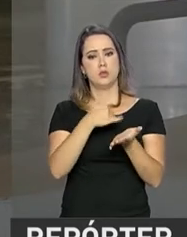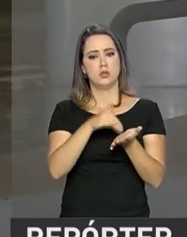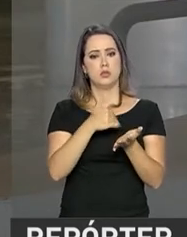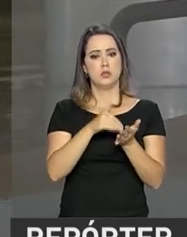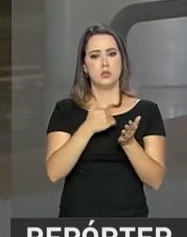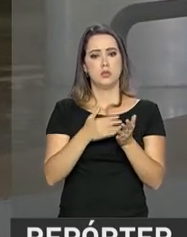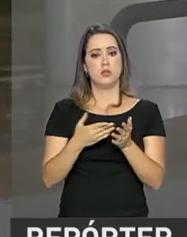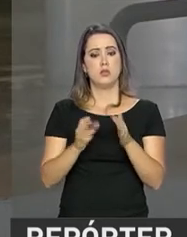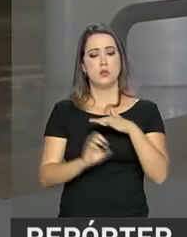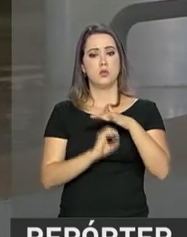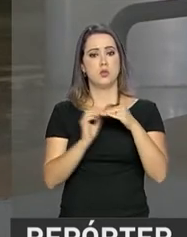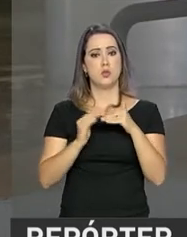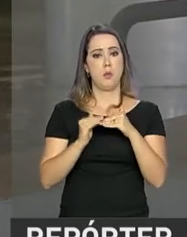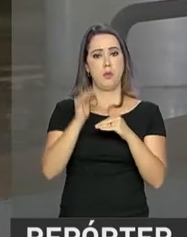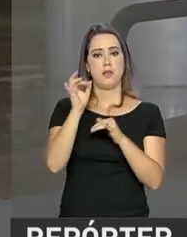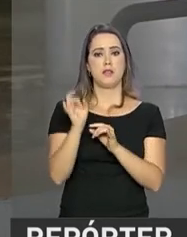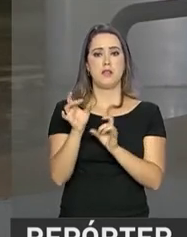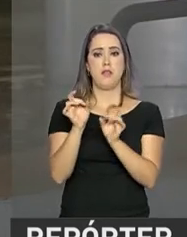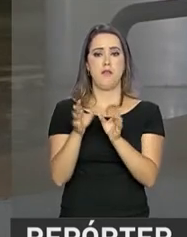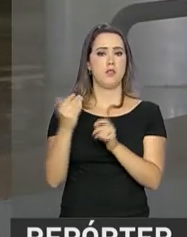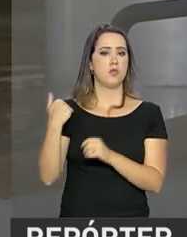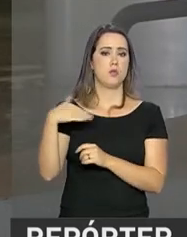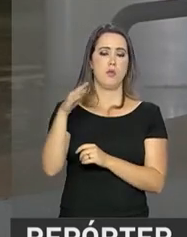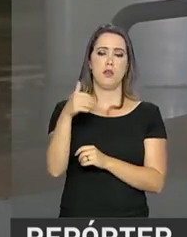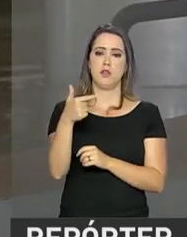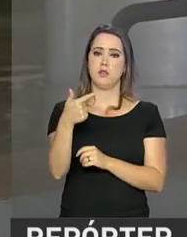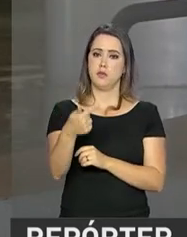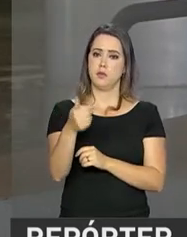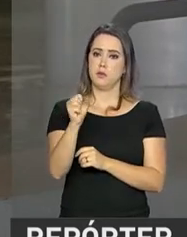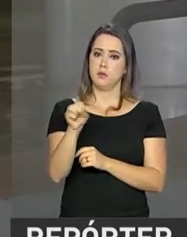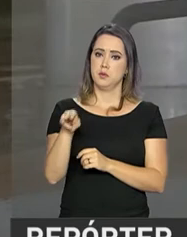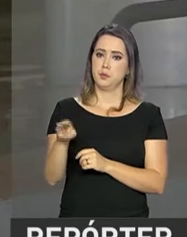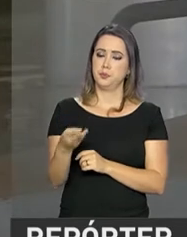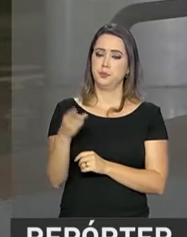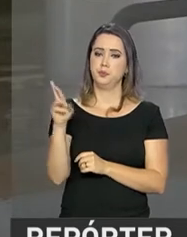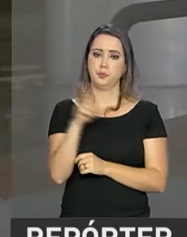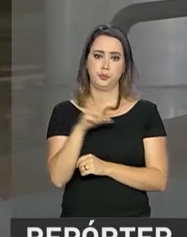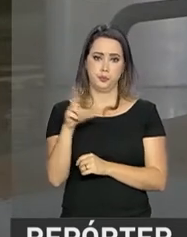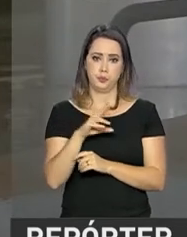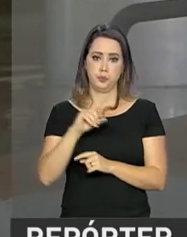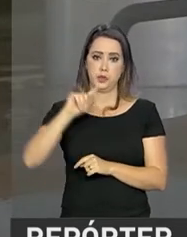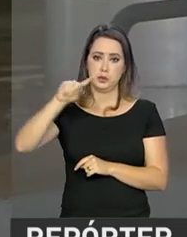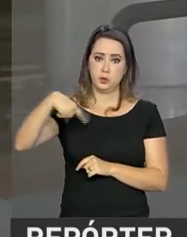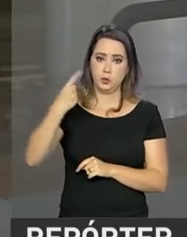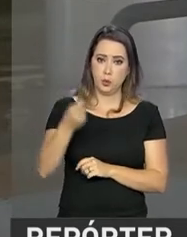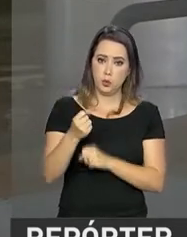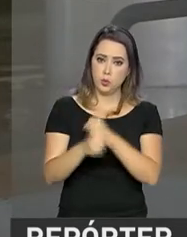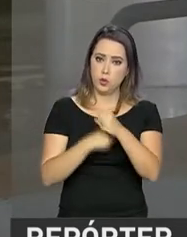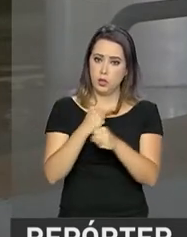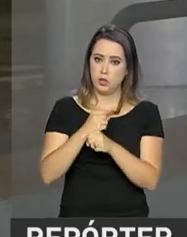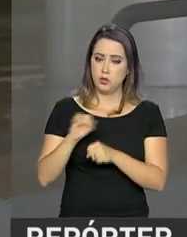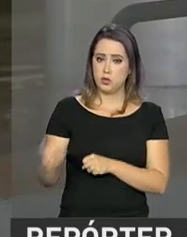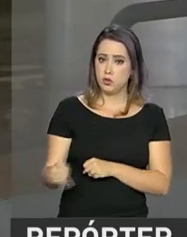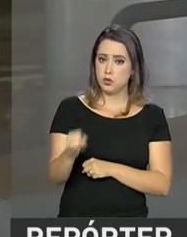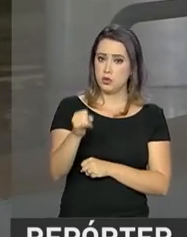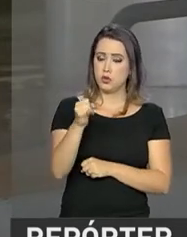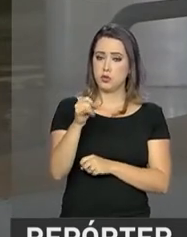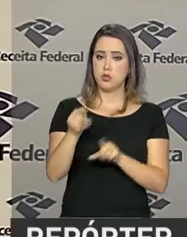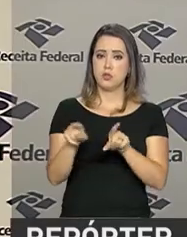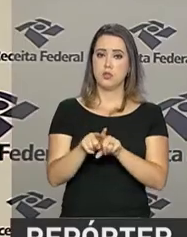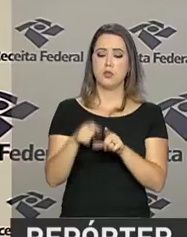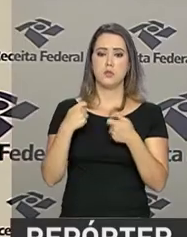superior a 78 milhões de reais e janeiro de 2019 será a vez dos entes públicos